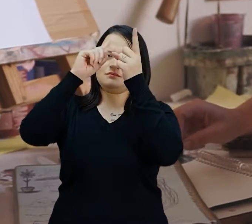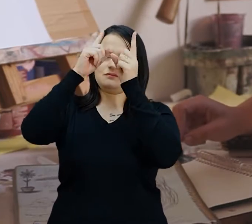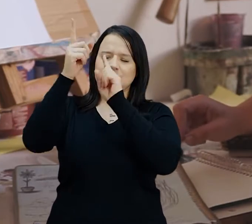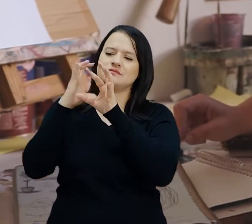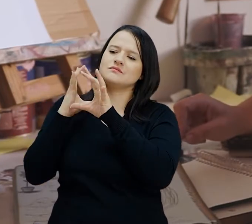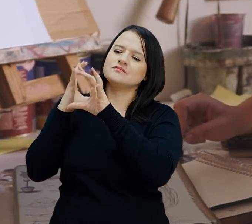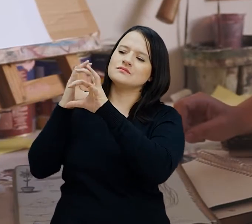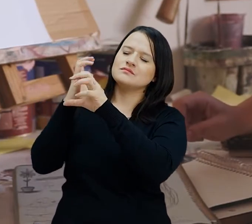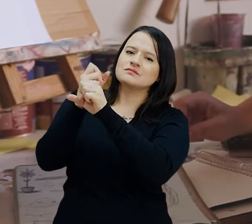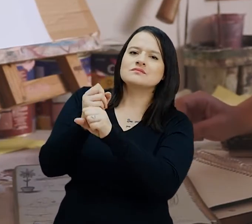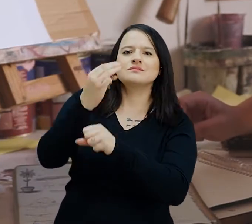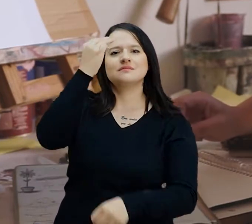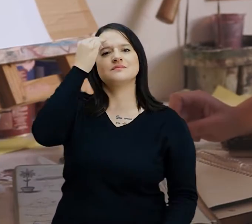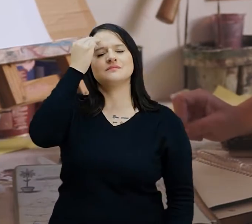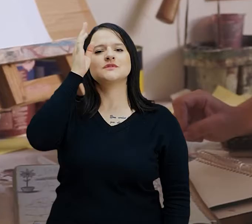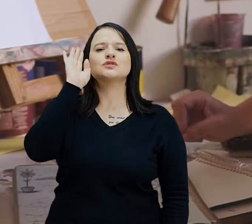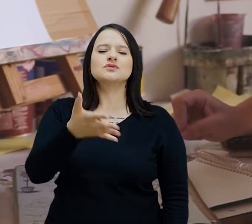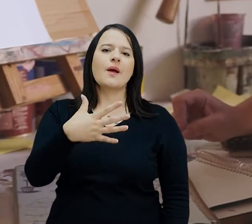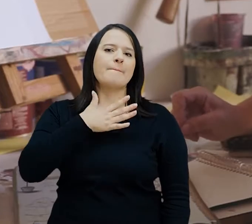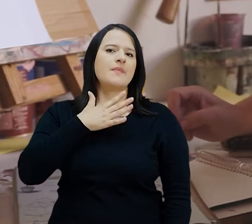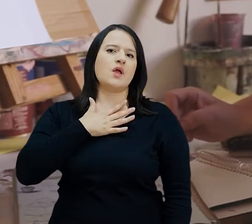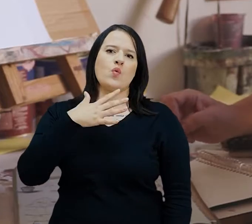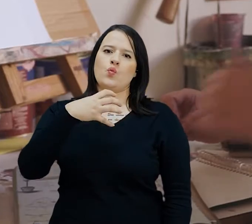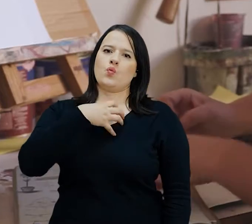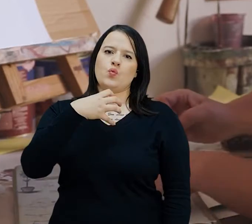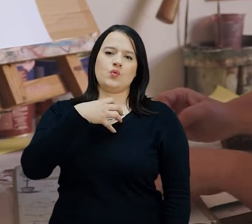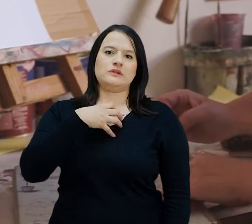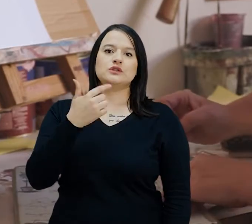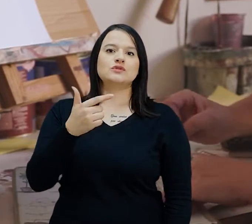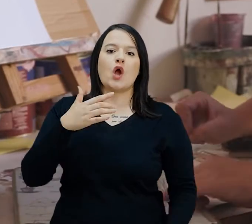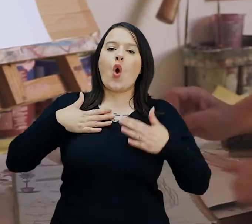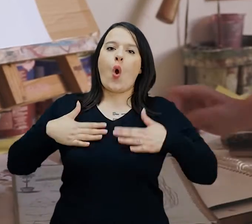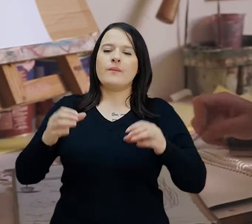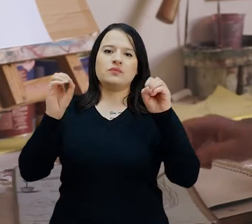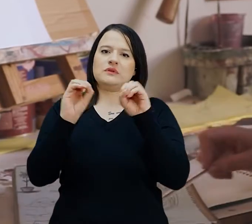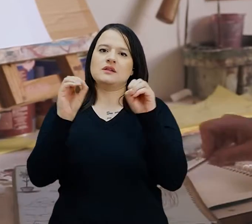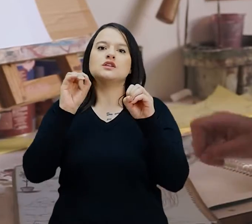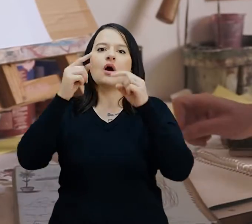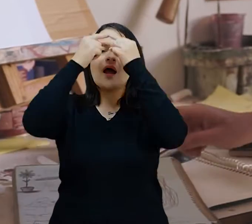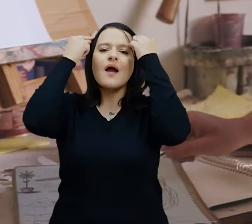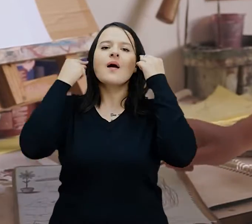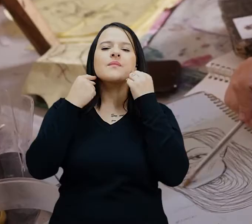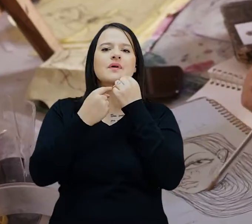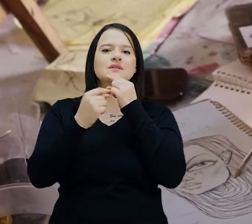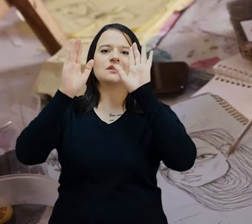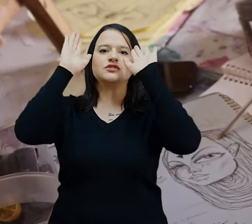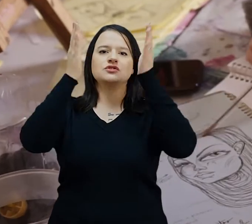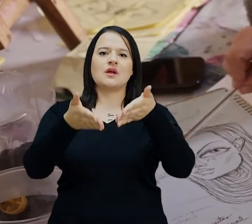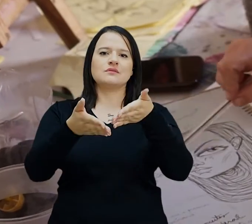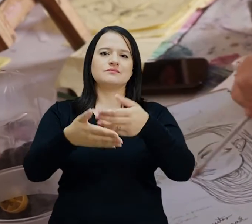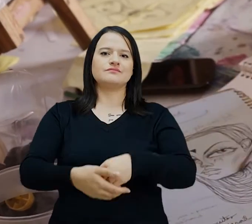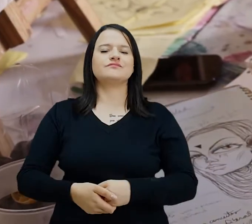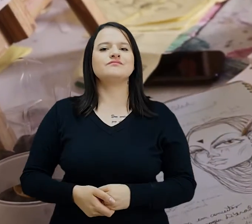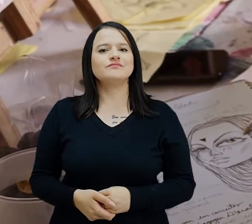são esse banco de dados da minha memória com o meu estilo. E aqui não tem corpo, eu só fiz a